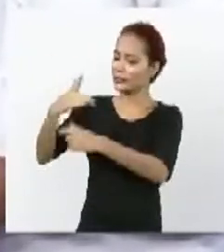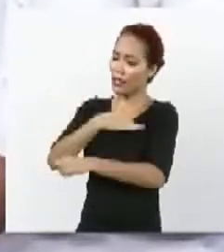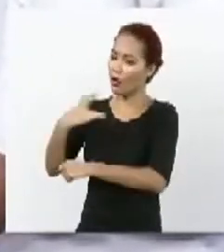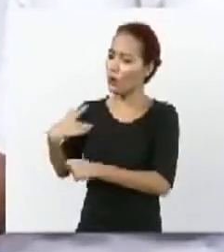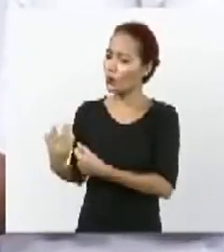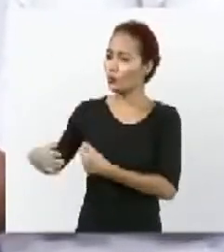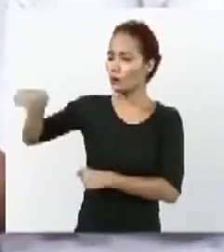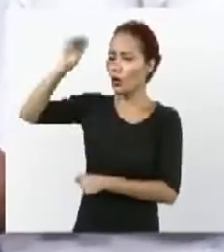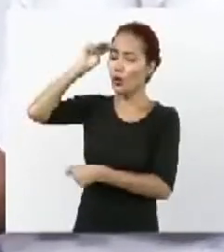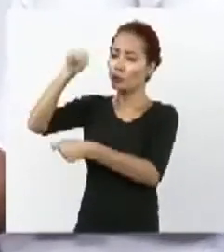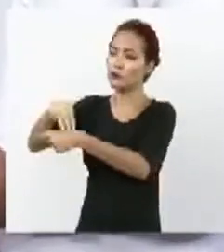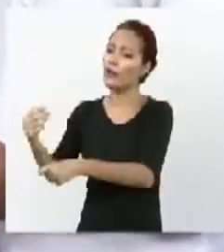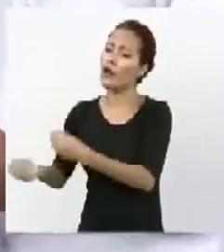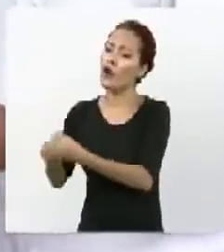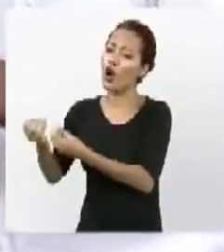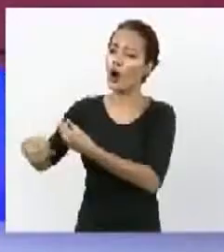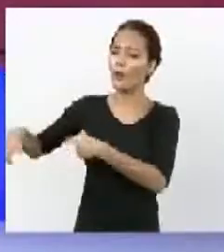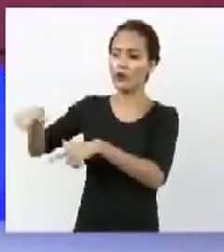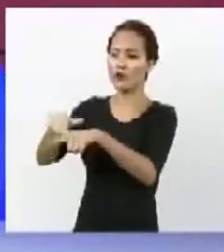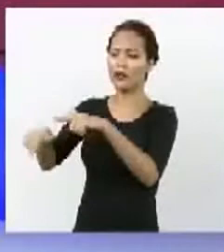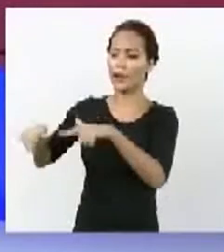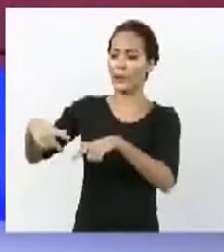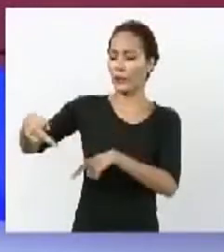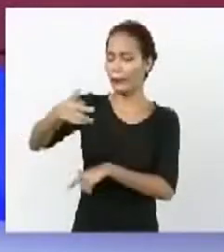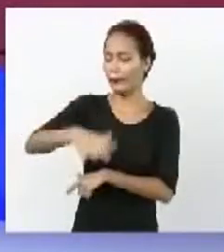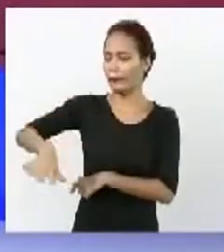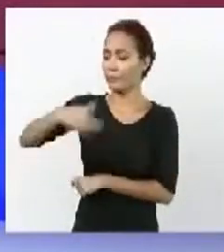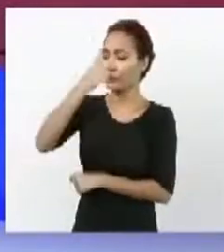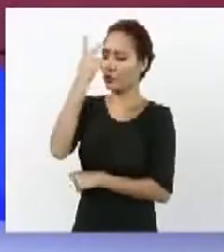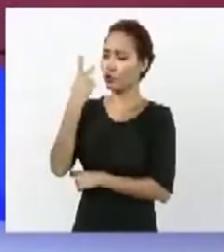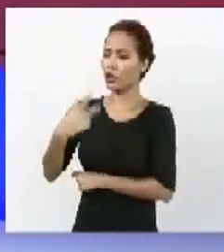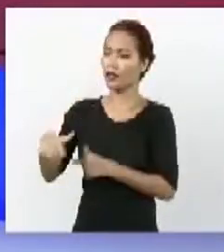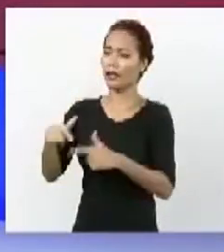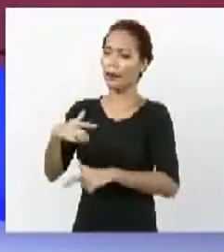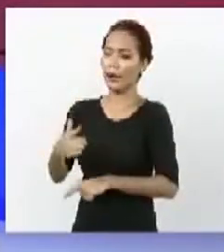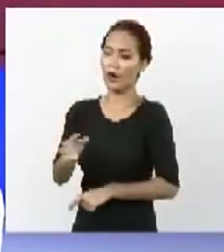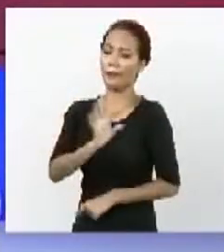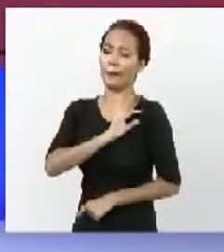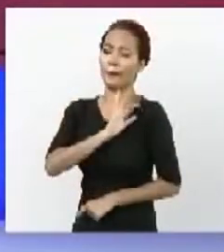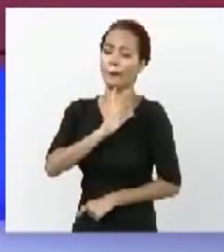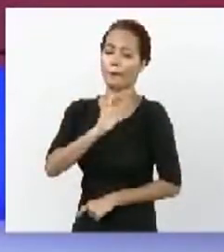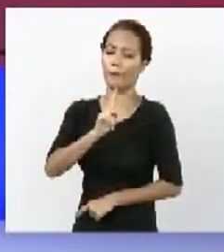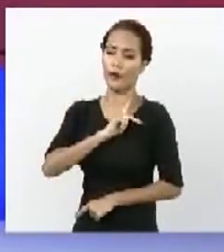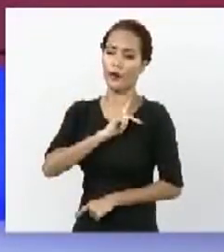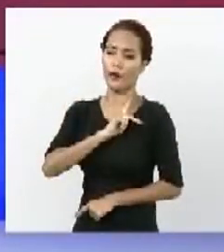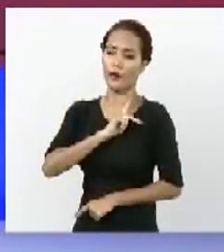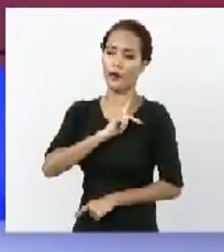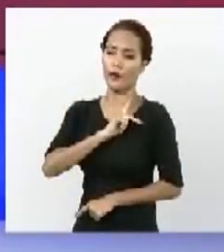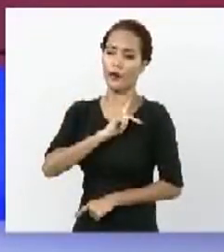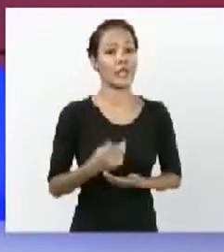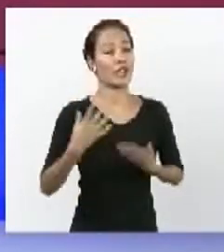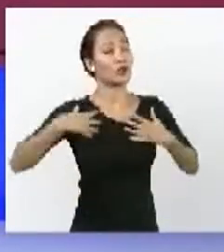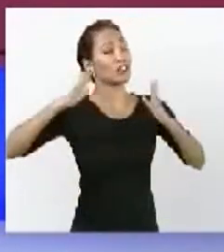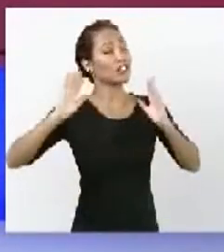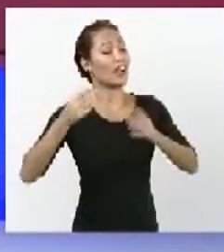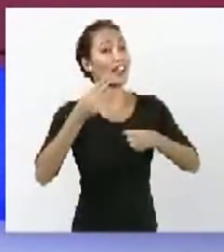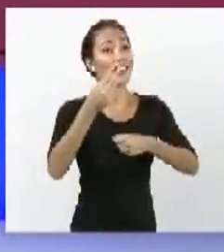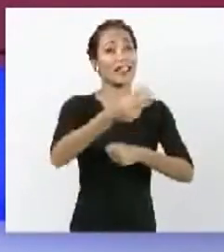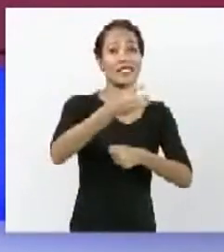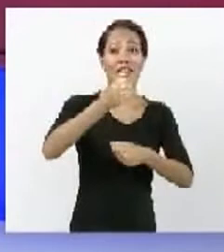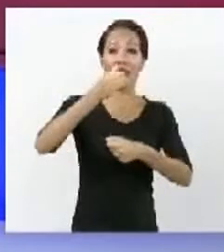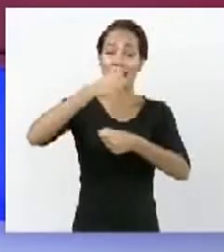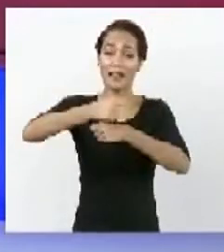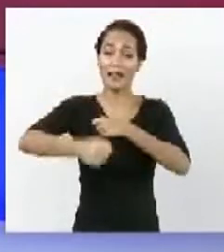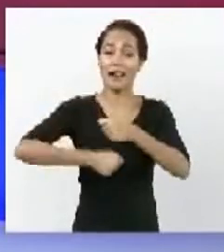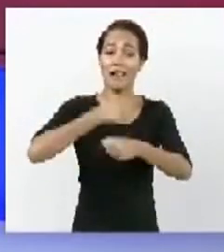irá tratar o funcionalismo público? Bem, o funcionalismo público, isso não pode ser diferente. Eu sou funcionário público há mais de 30 anos.